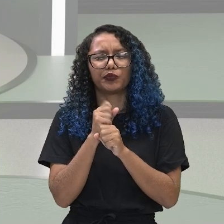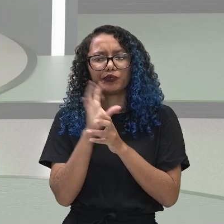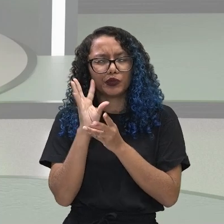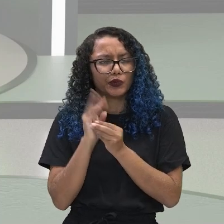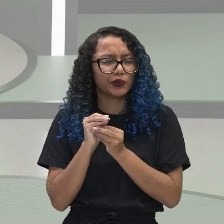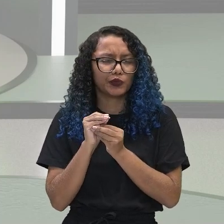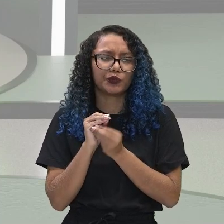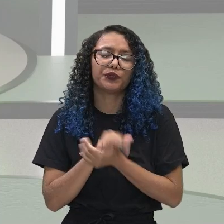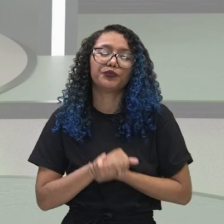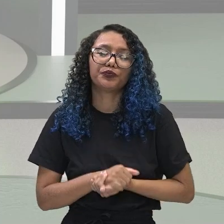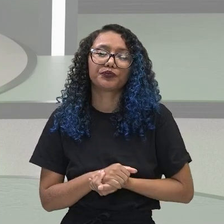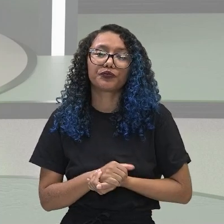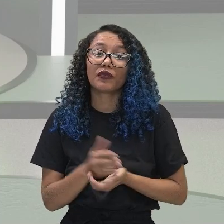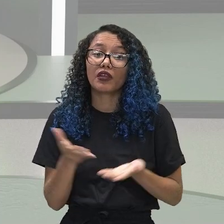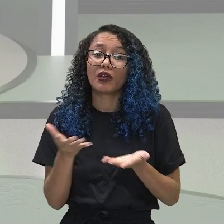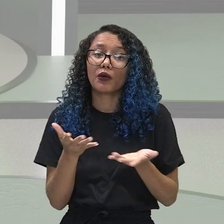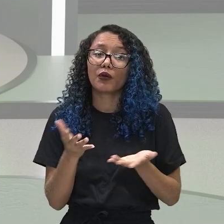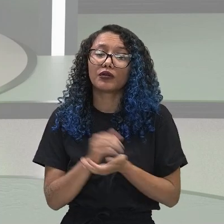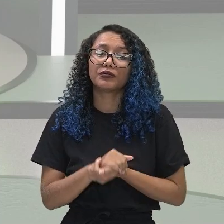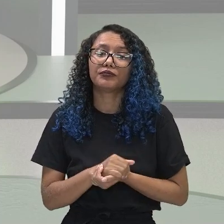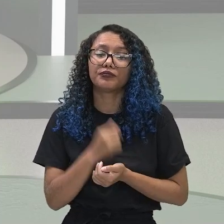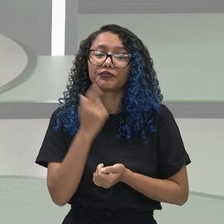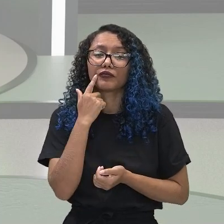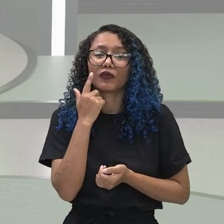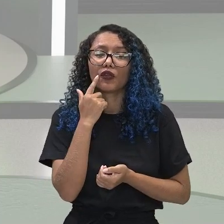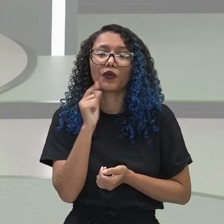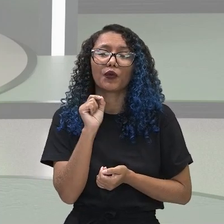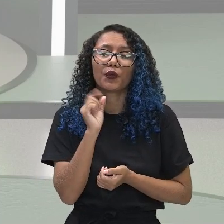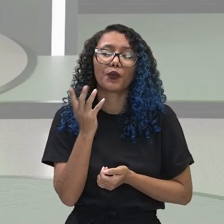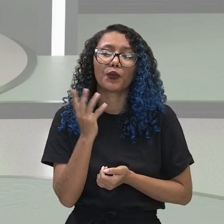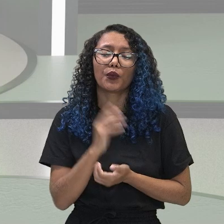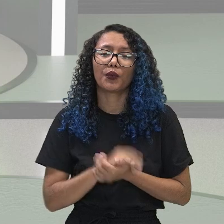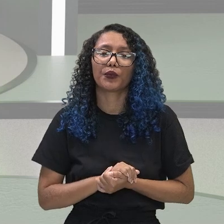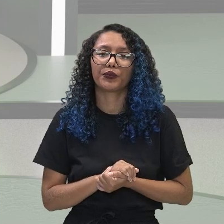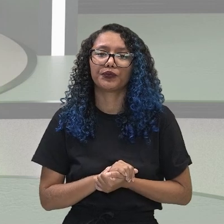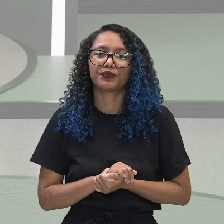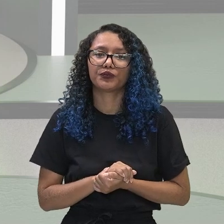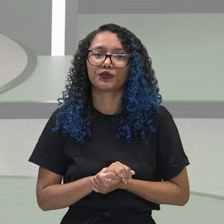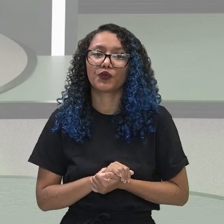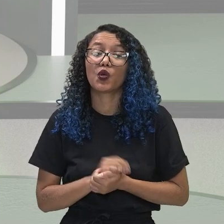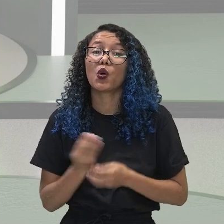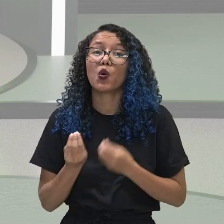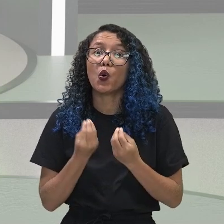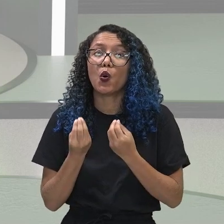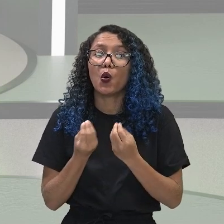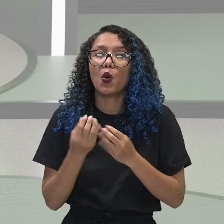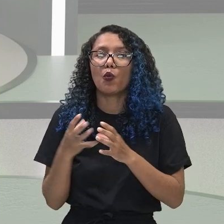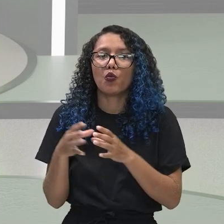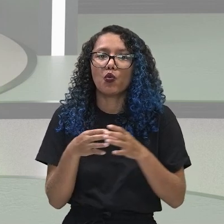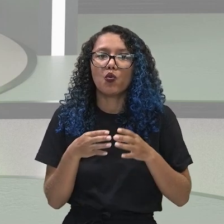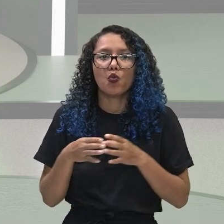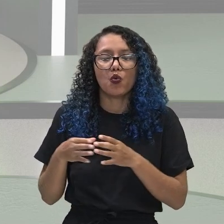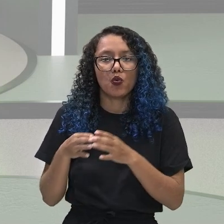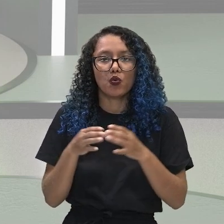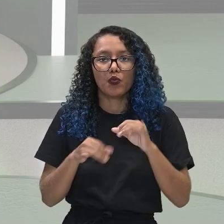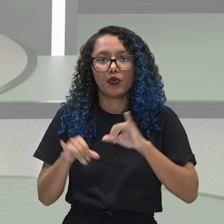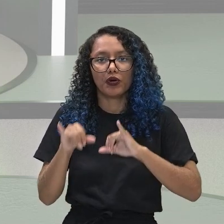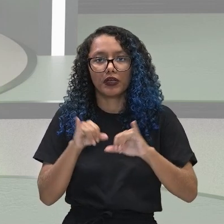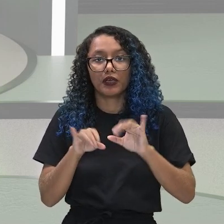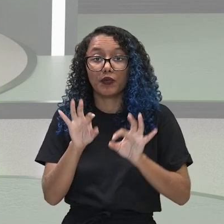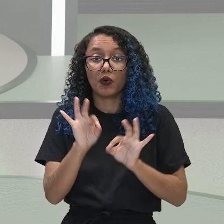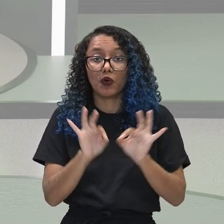nós vamos ver como que as funções químicas se